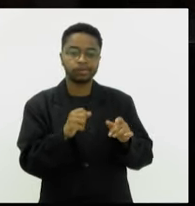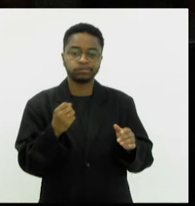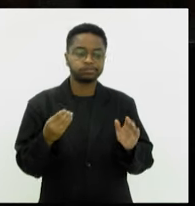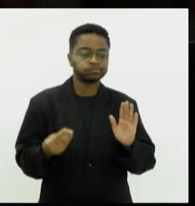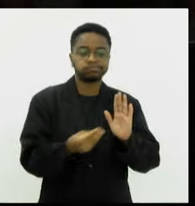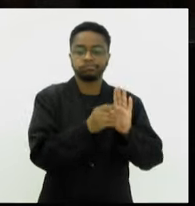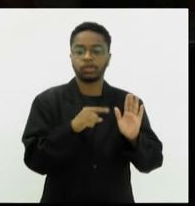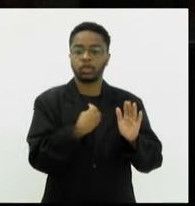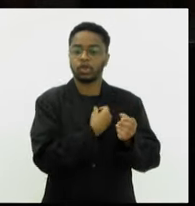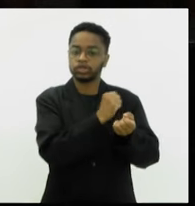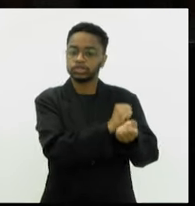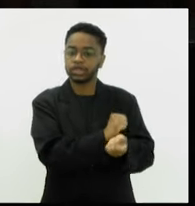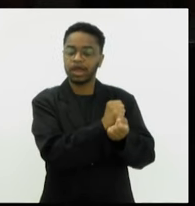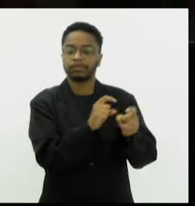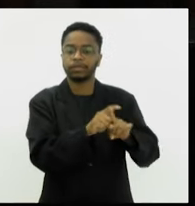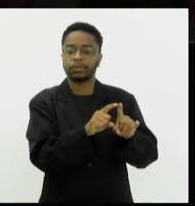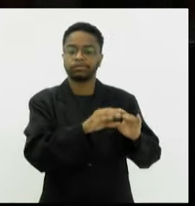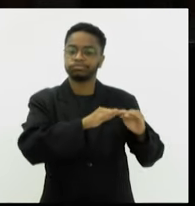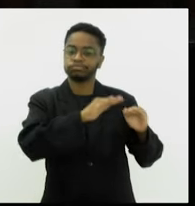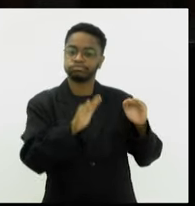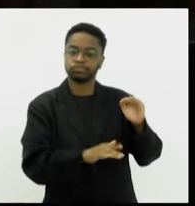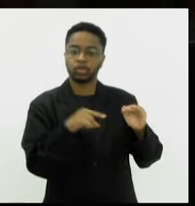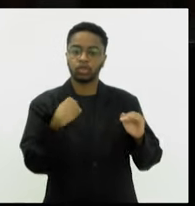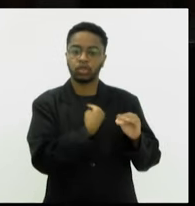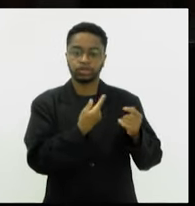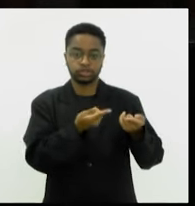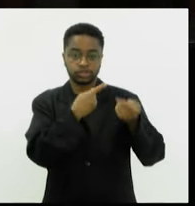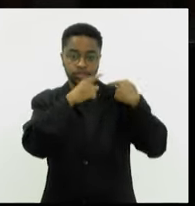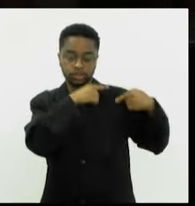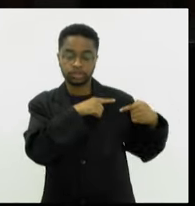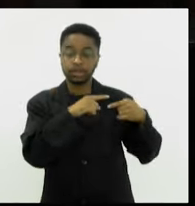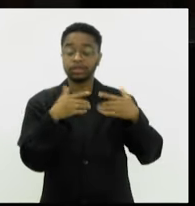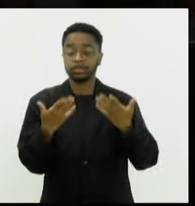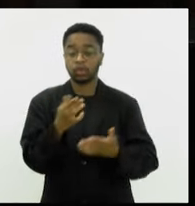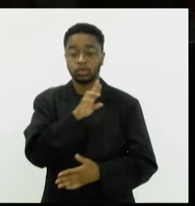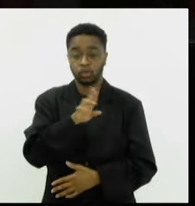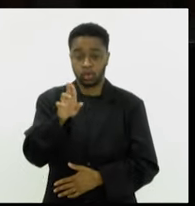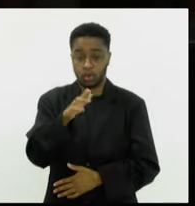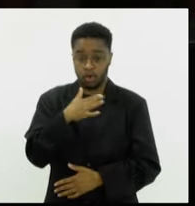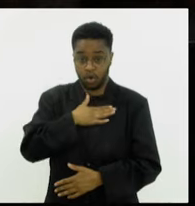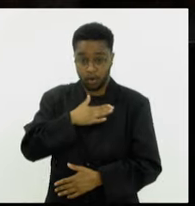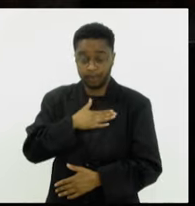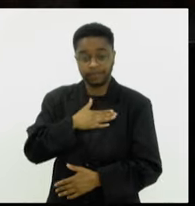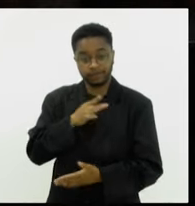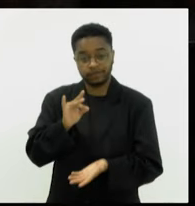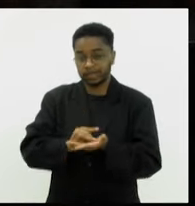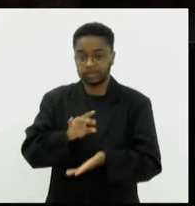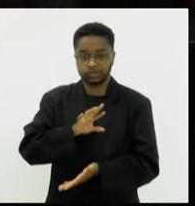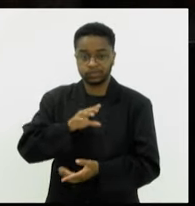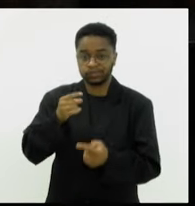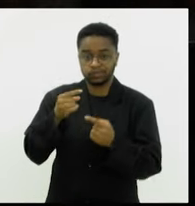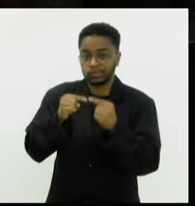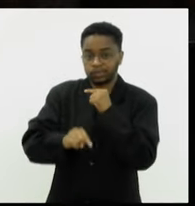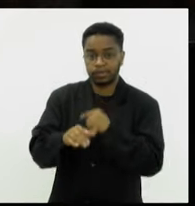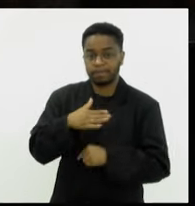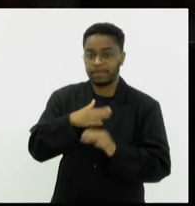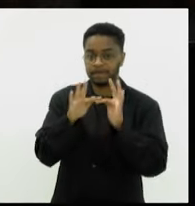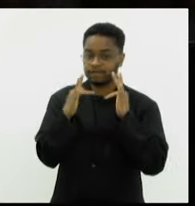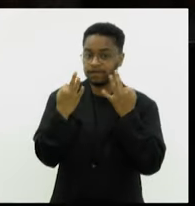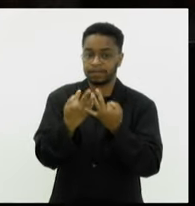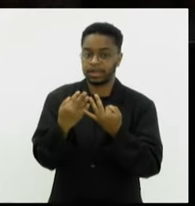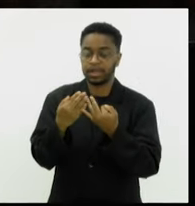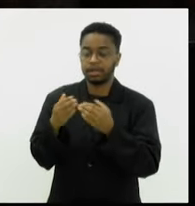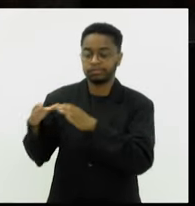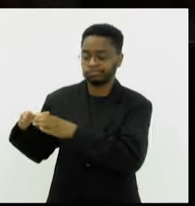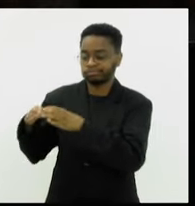desumanizaram os nossos ancestrais. Então, o sobrenome que eu carrego não é o sobrenome que possivelmente viria da minha família, que veio